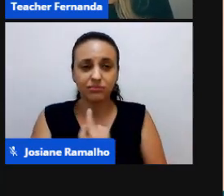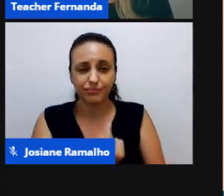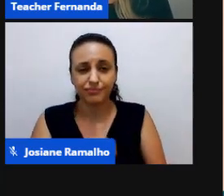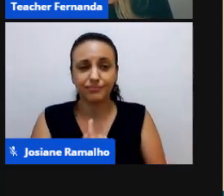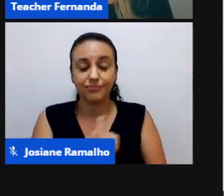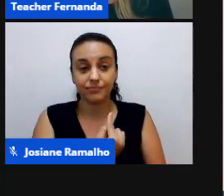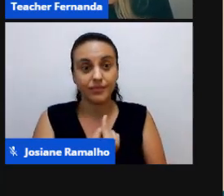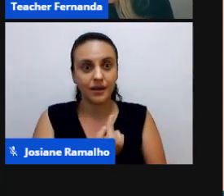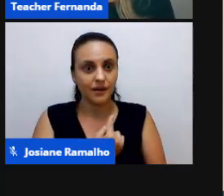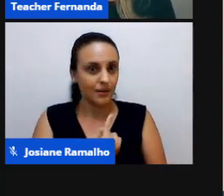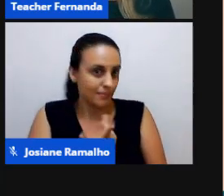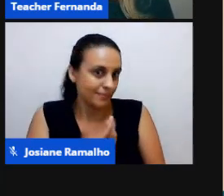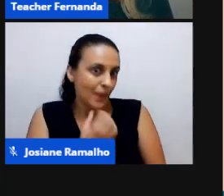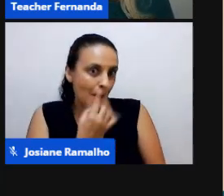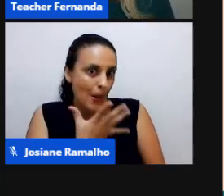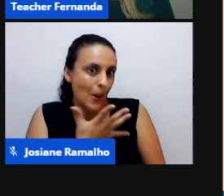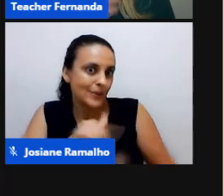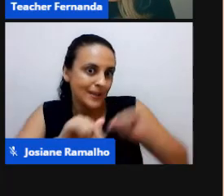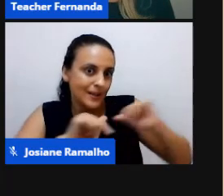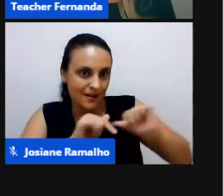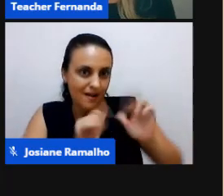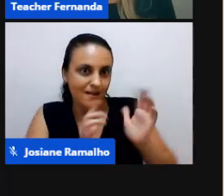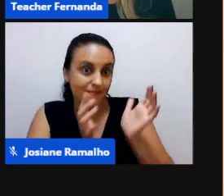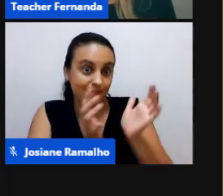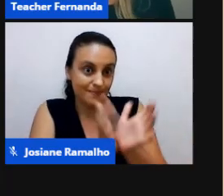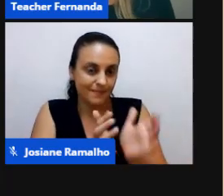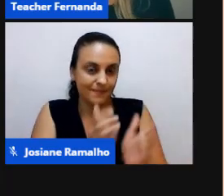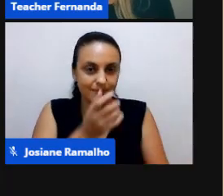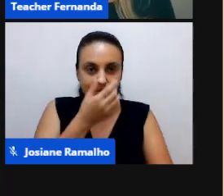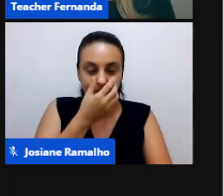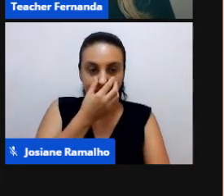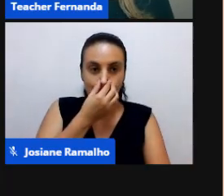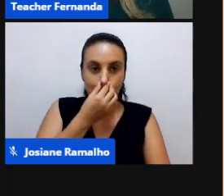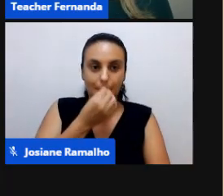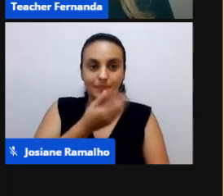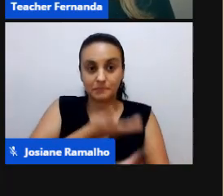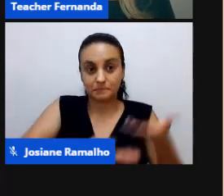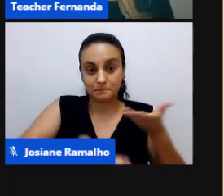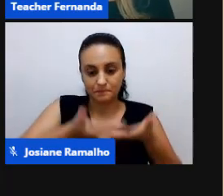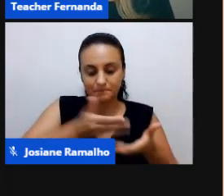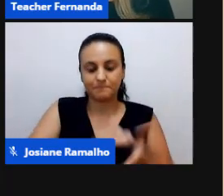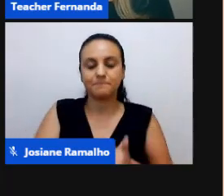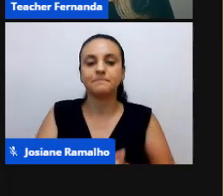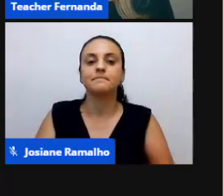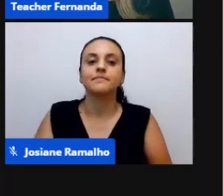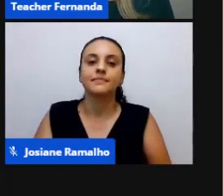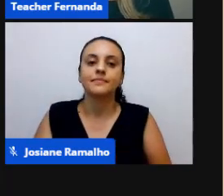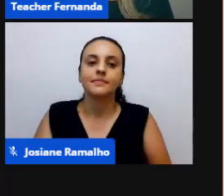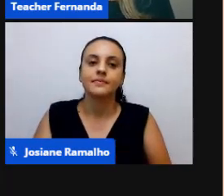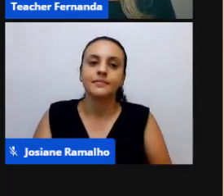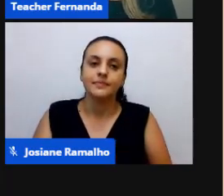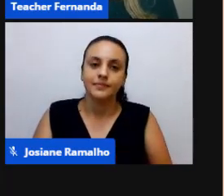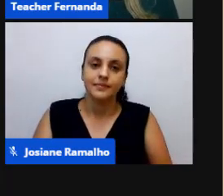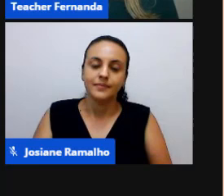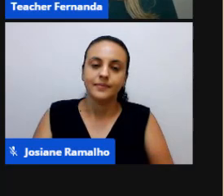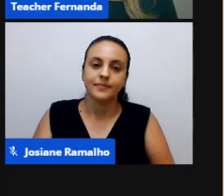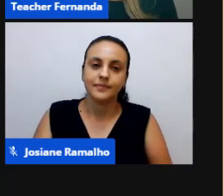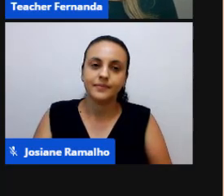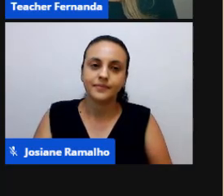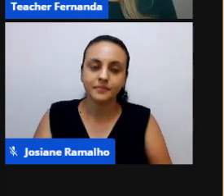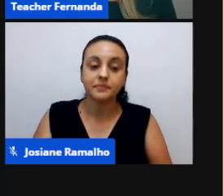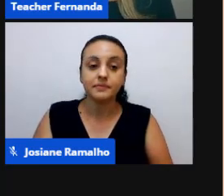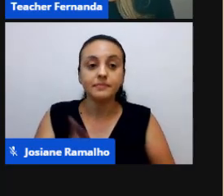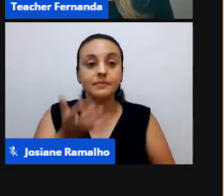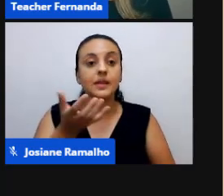de forma colaborativa? Então, vamos lá. Só quero ressaltar que eu parto de